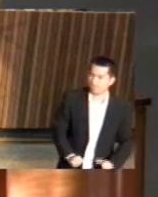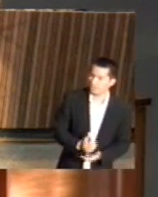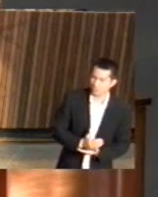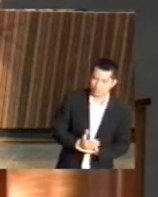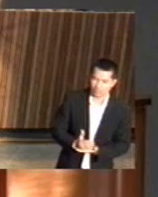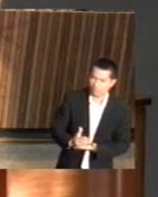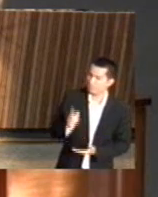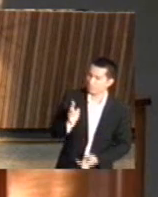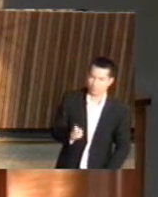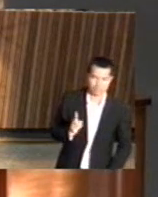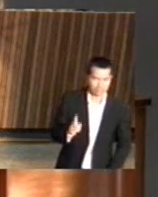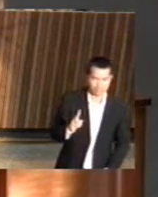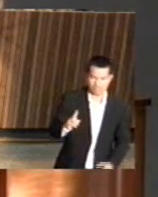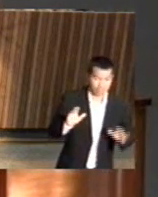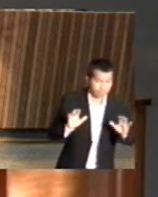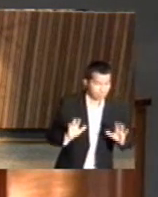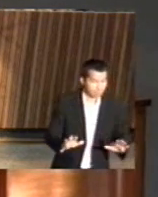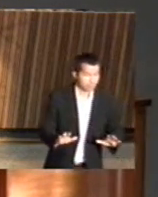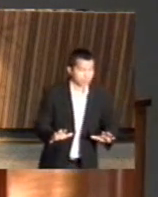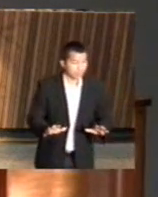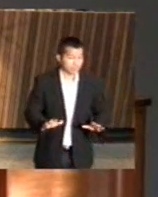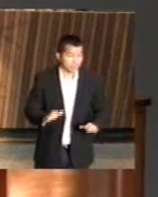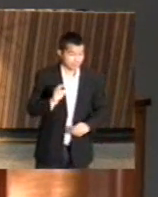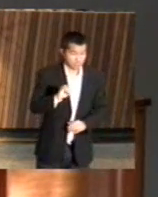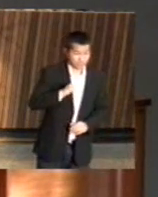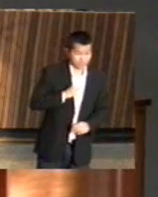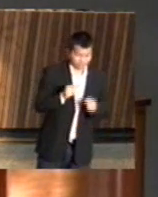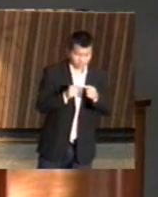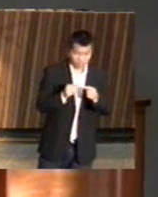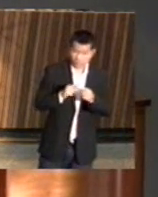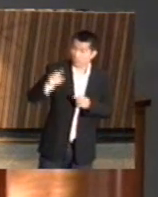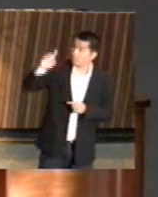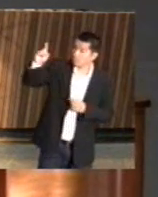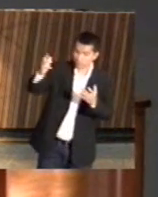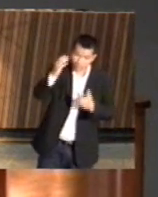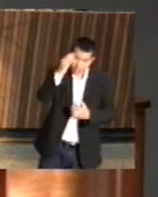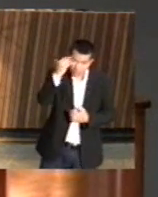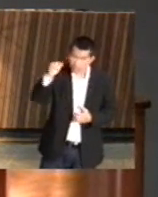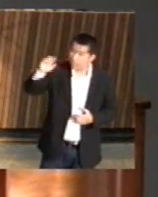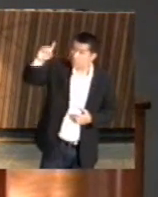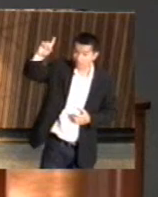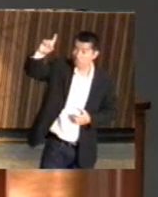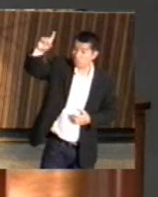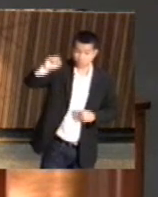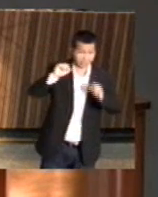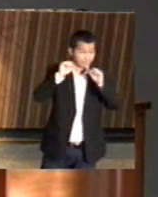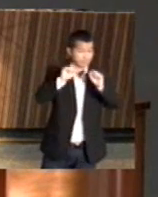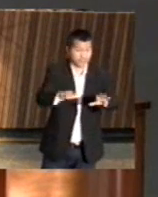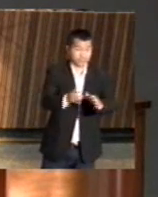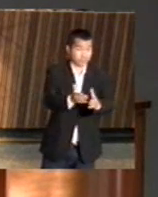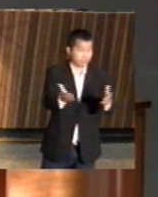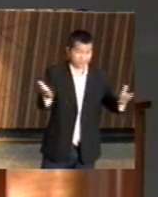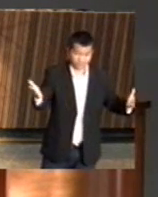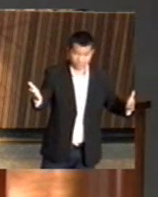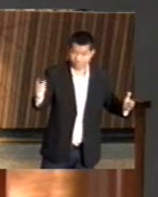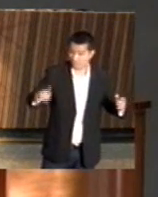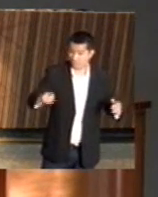trabalhar pela desavença. E era isso que estava acontecendo entre Ló e